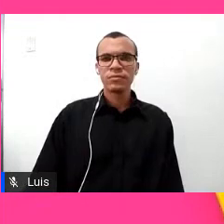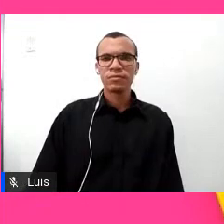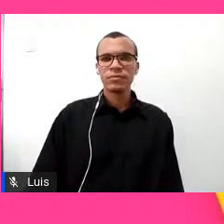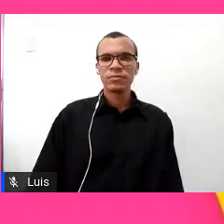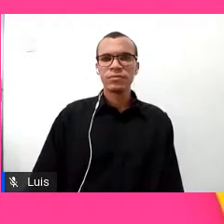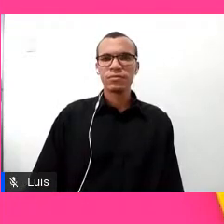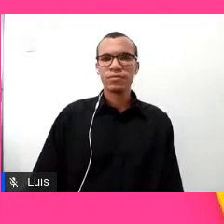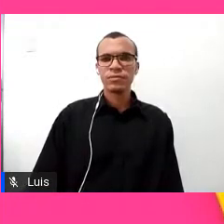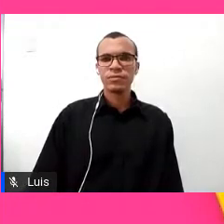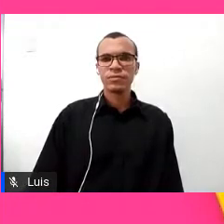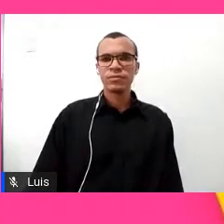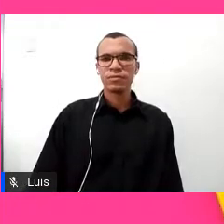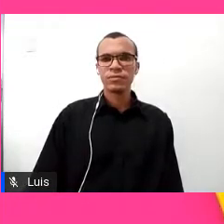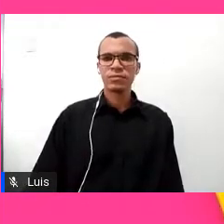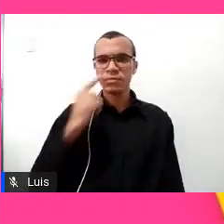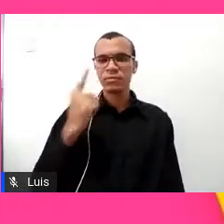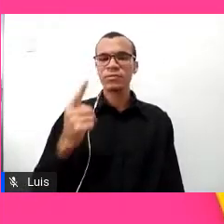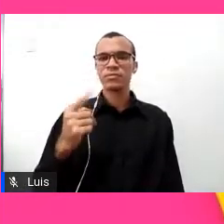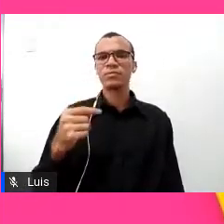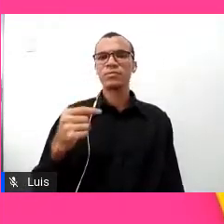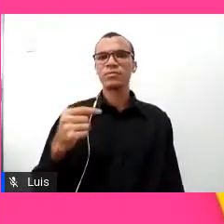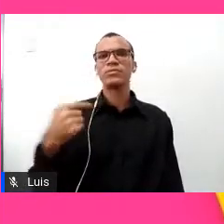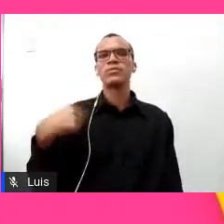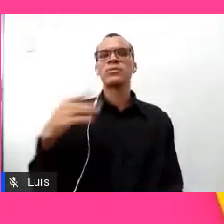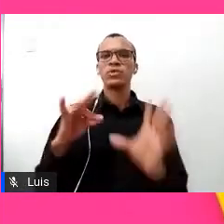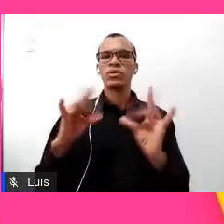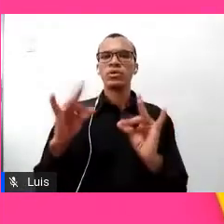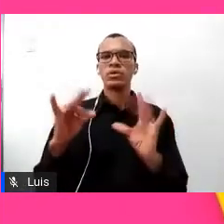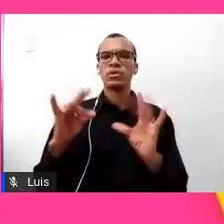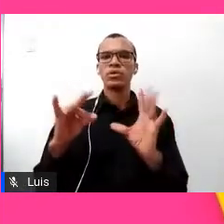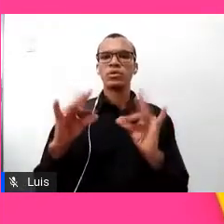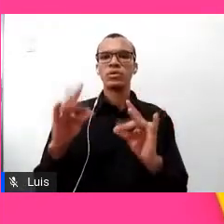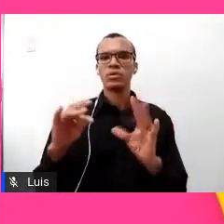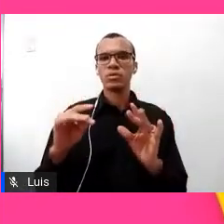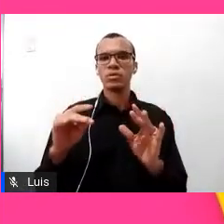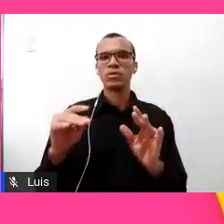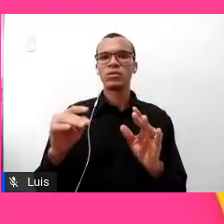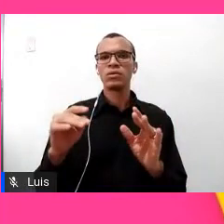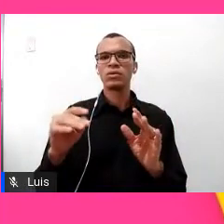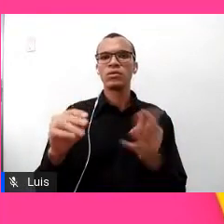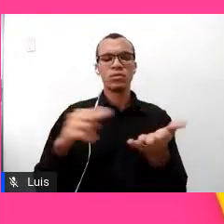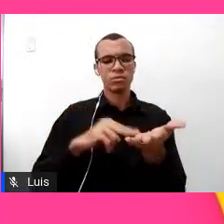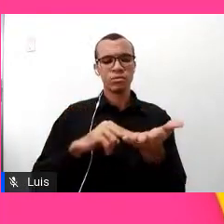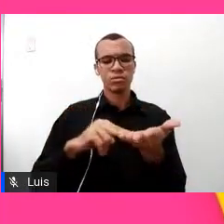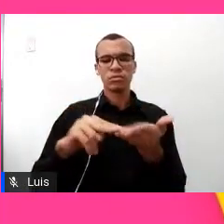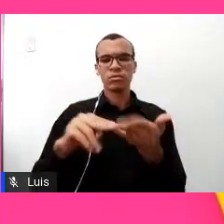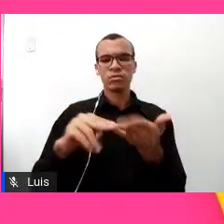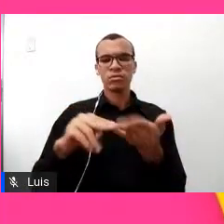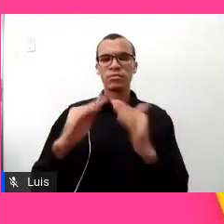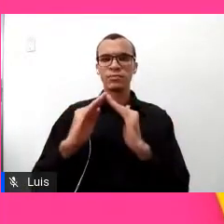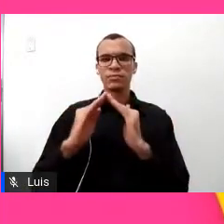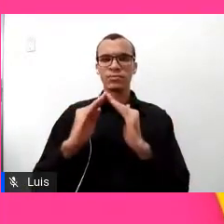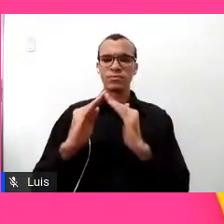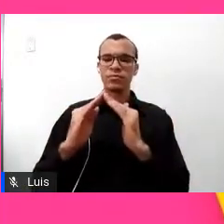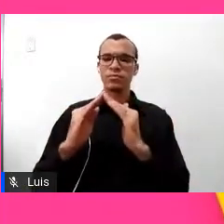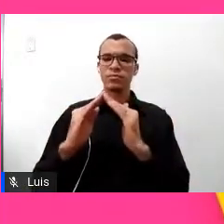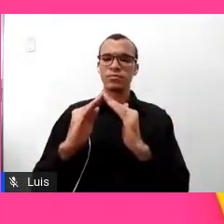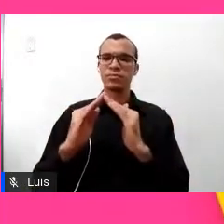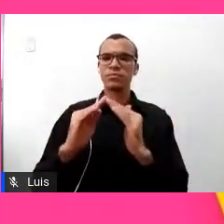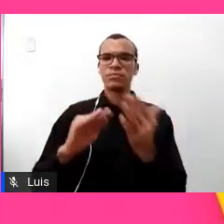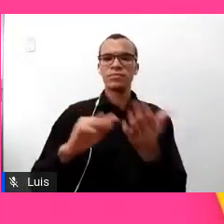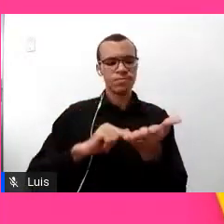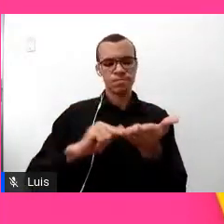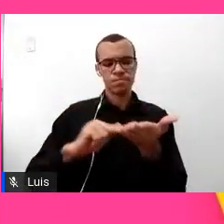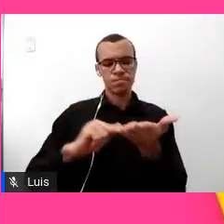Ó, tô passando a cola aqui na parte do telhado, espalhando.